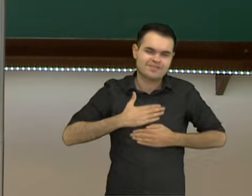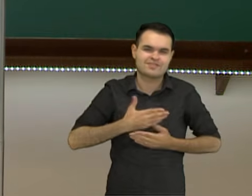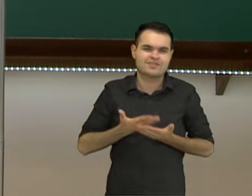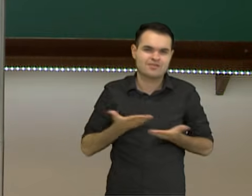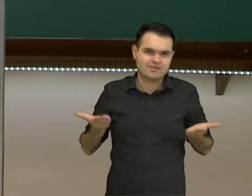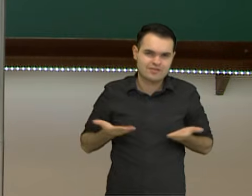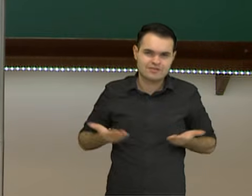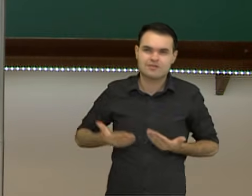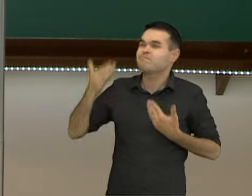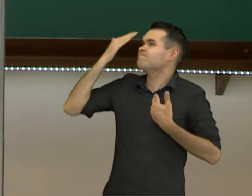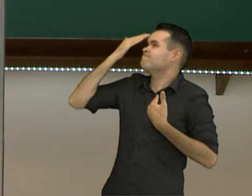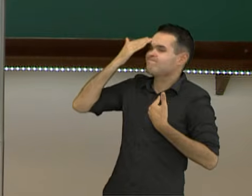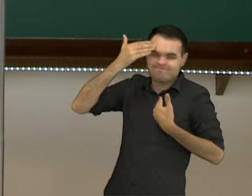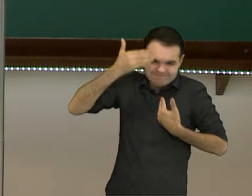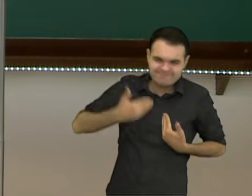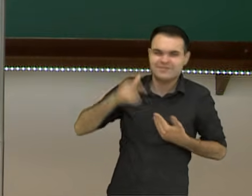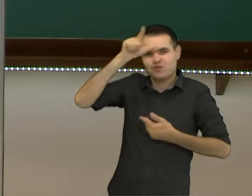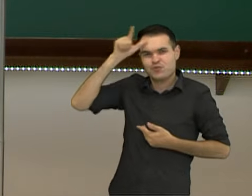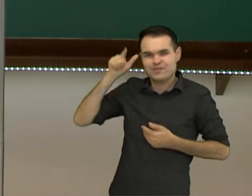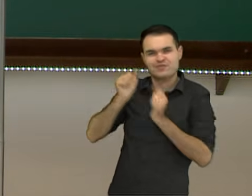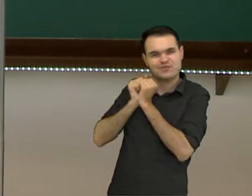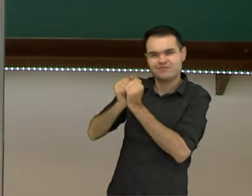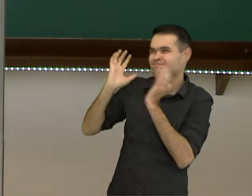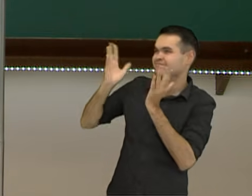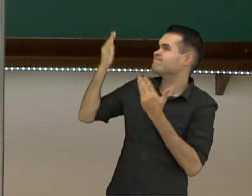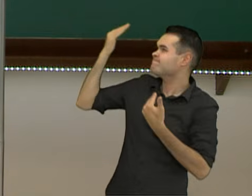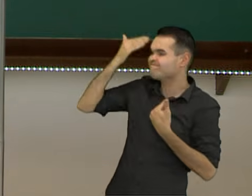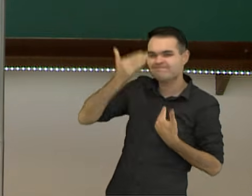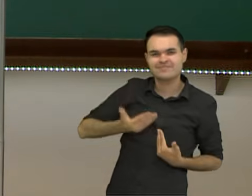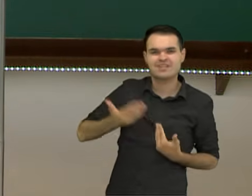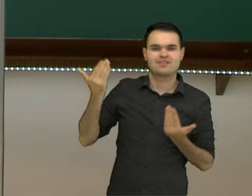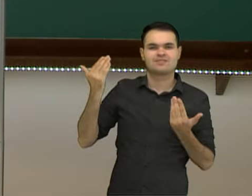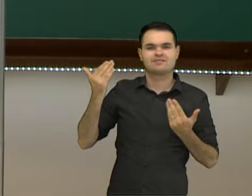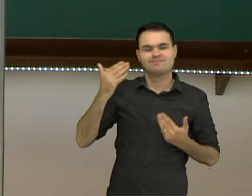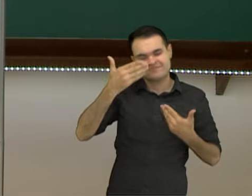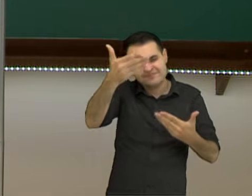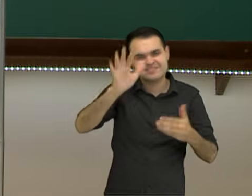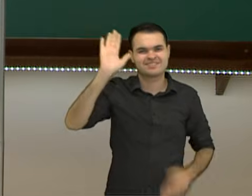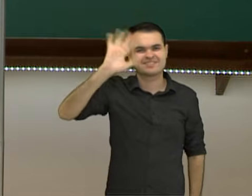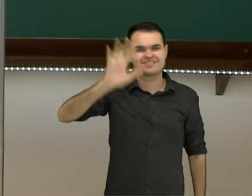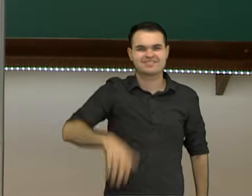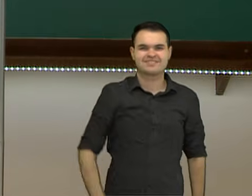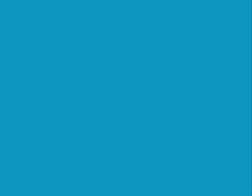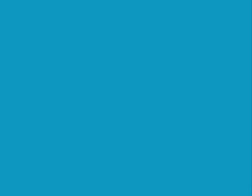da aula de hoje. Obrigado, Luiz, que acompanhou a gente aqui. Fiquem bem e até a próxima.